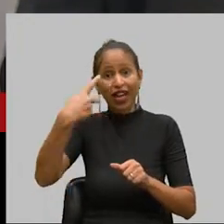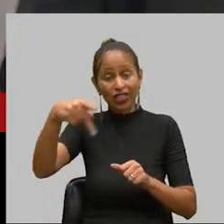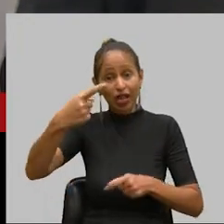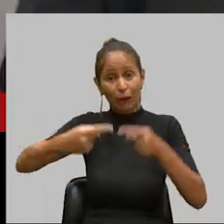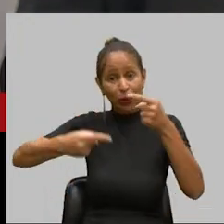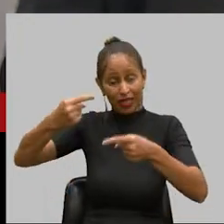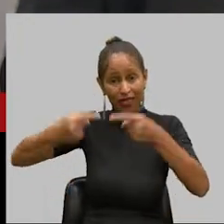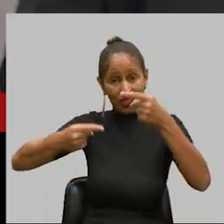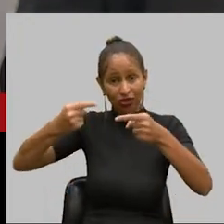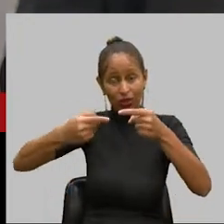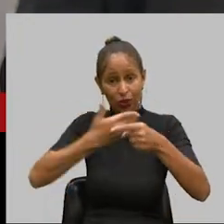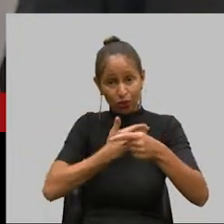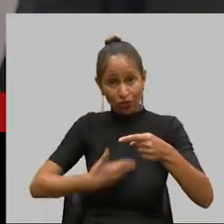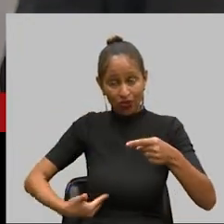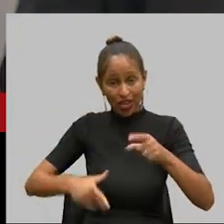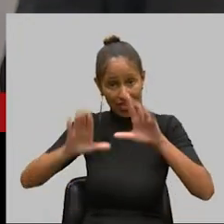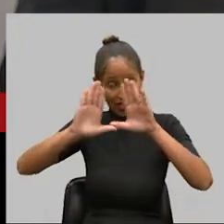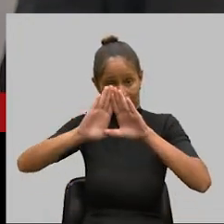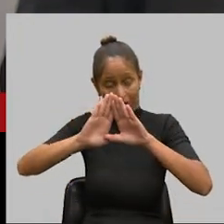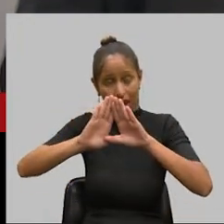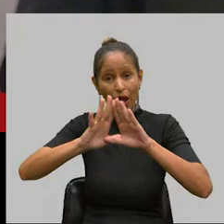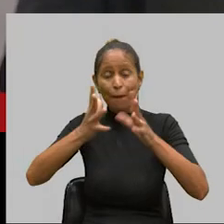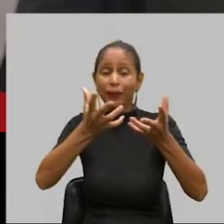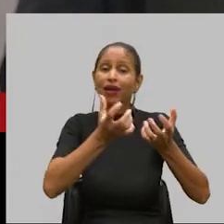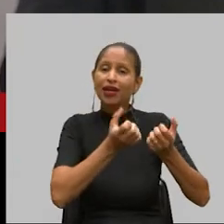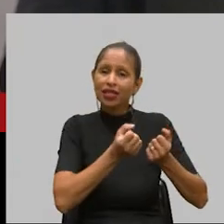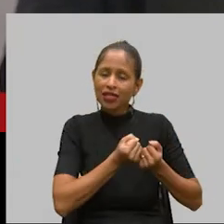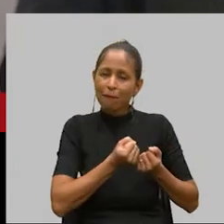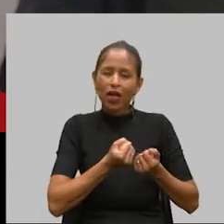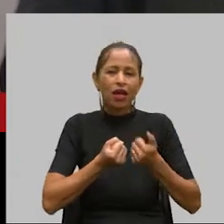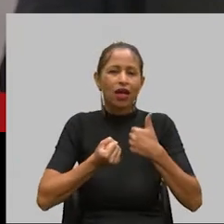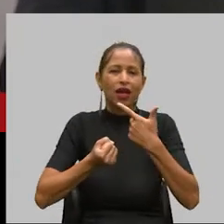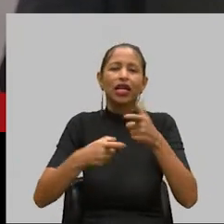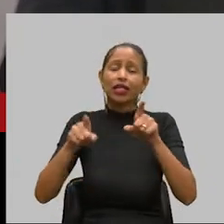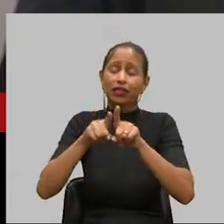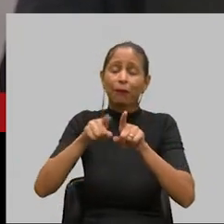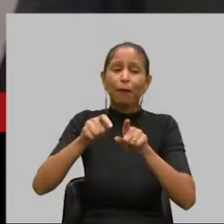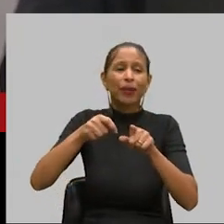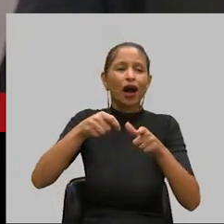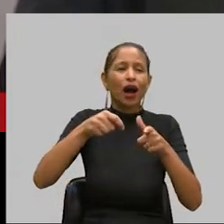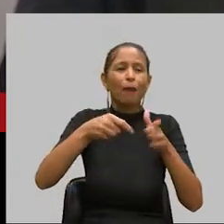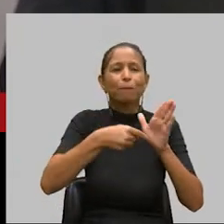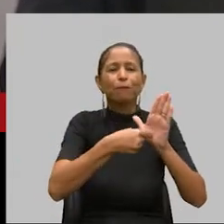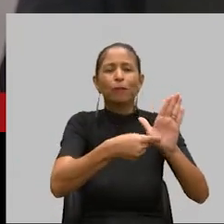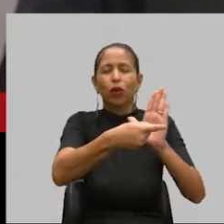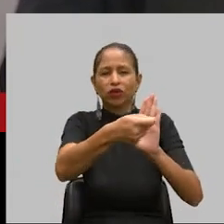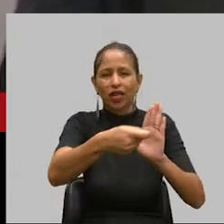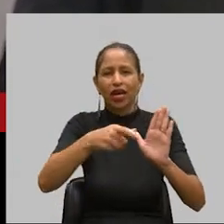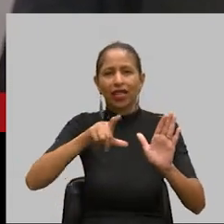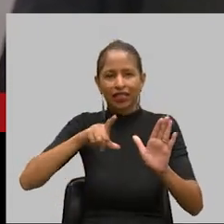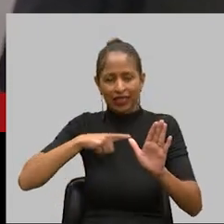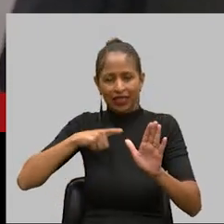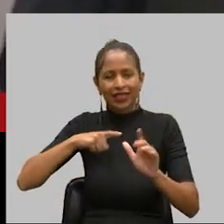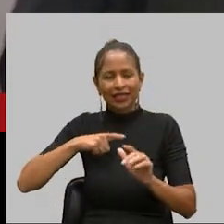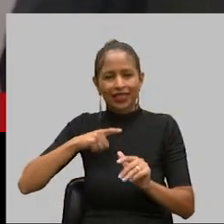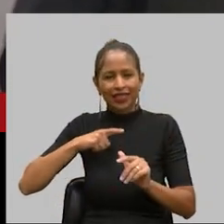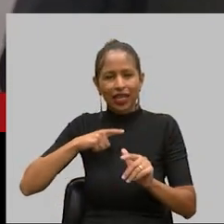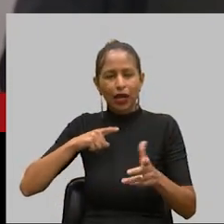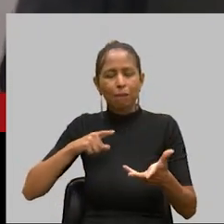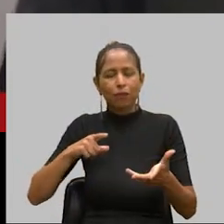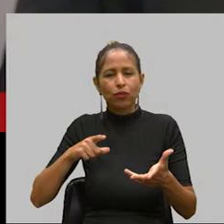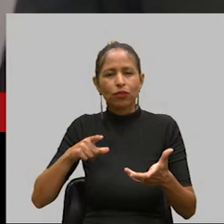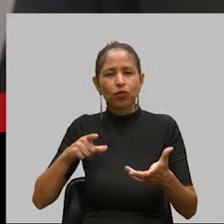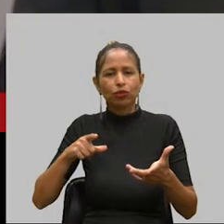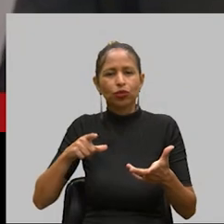líder do governo aqui na Assembleia para receber o documento e dar os encaminhamentos eu acho que nós teremos aí uma eh uma